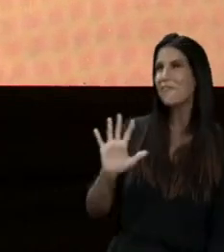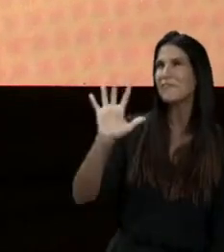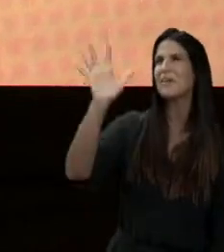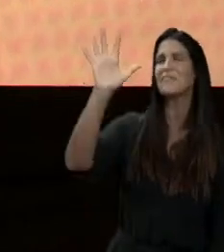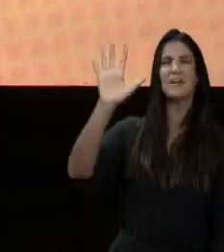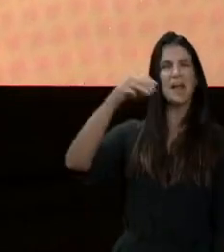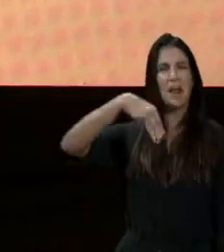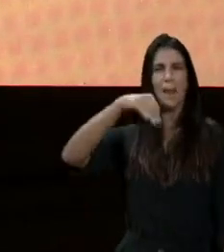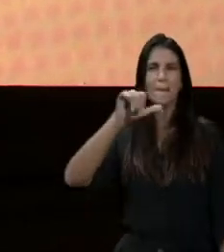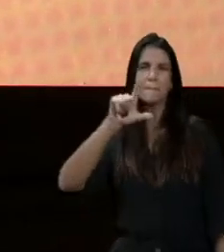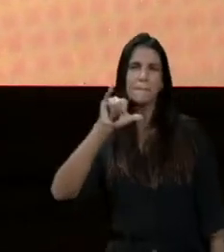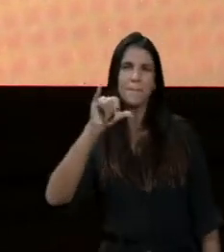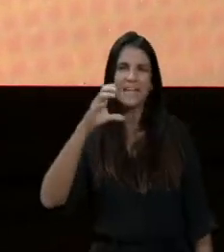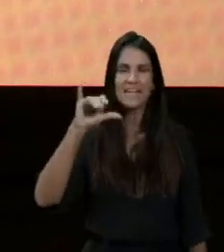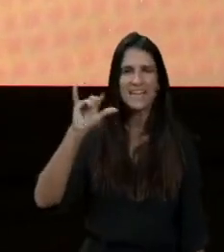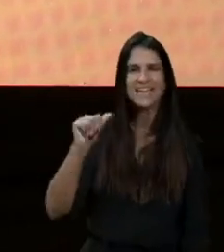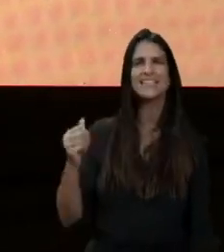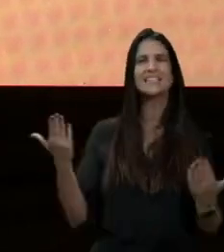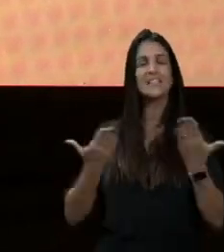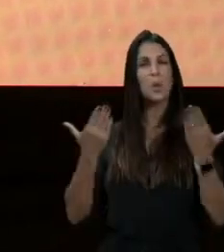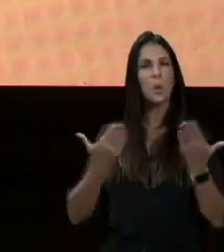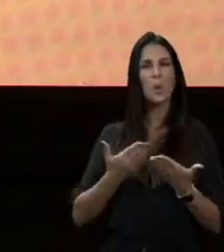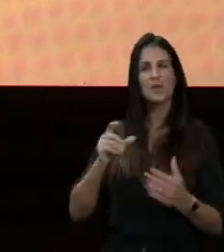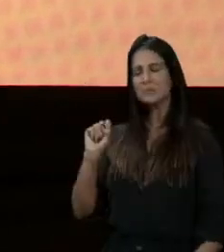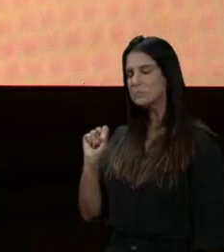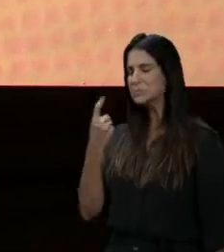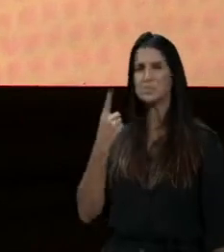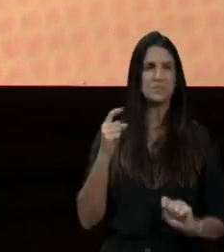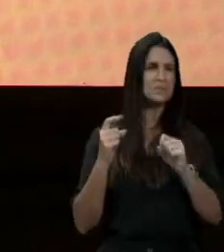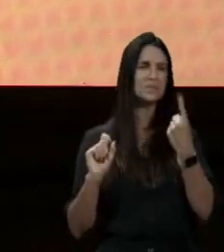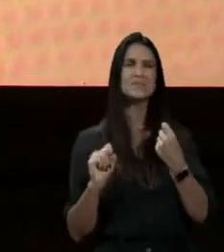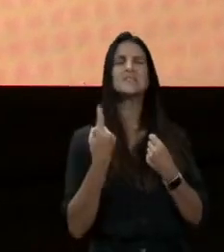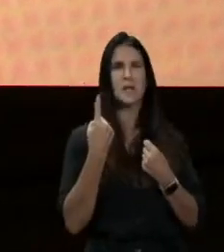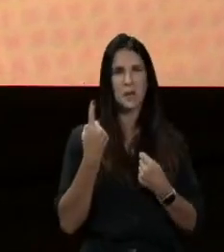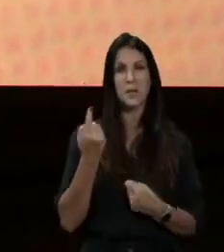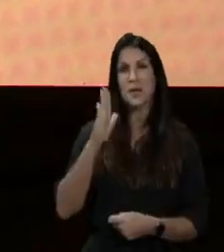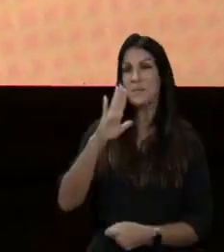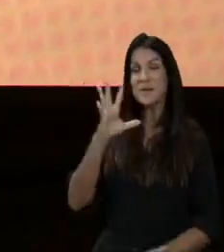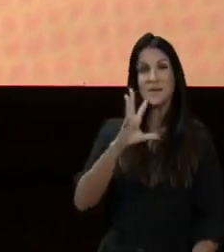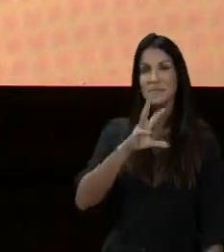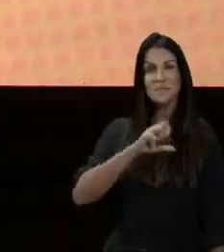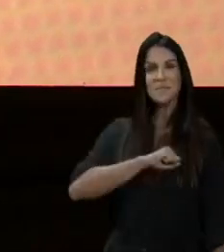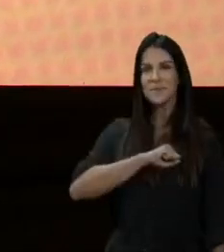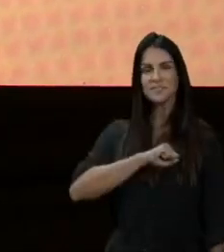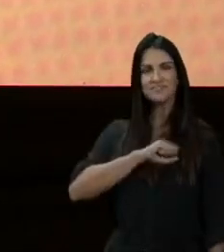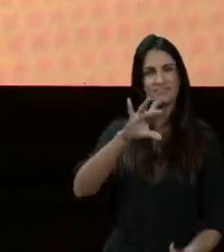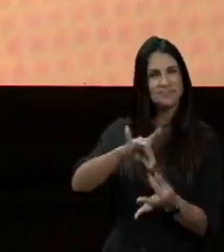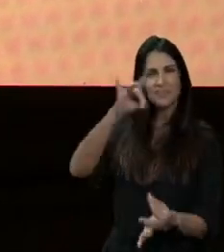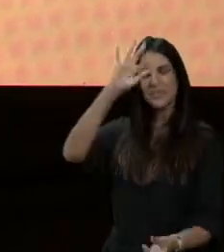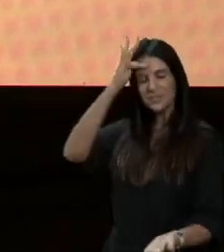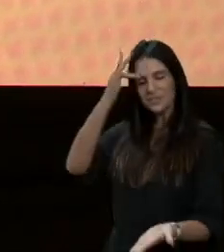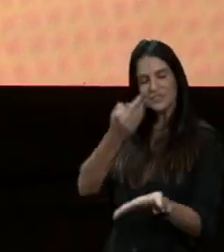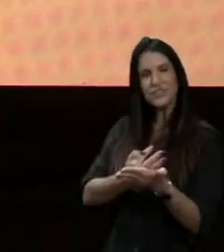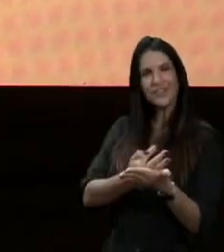temos dar como milícia Hoje nossa muita coisa esquisita na cidade mas o amor o espírito de